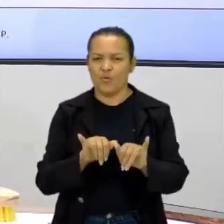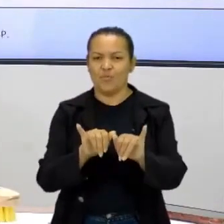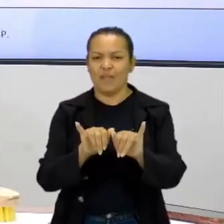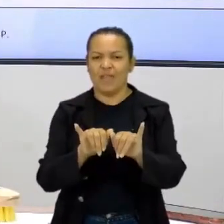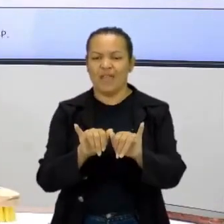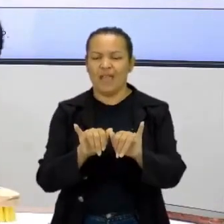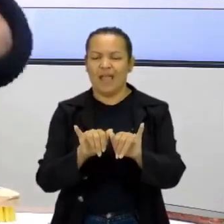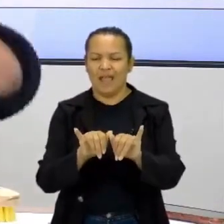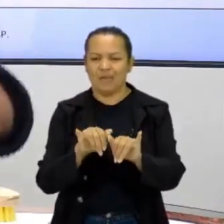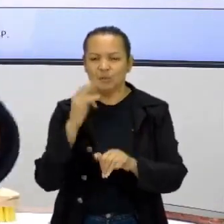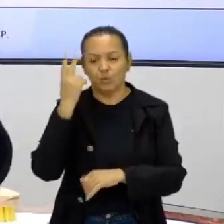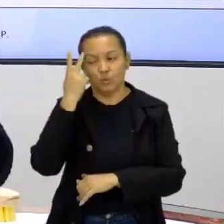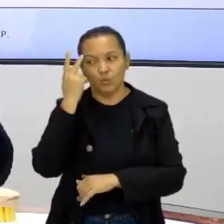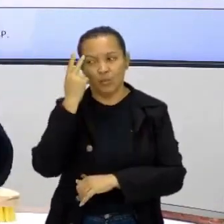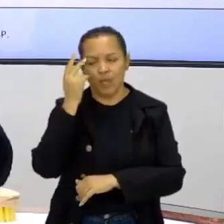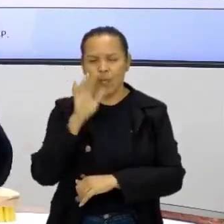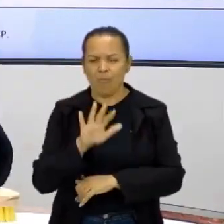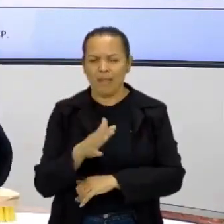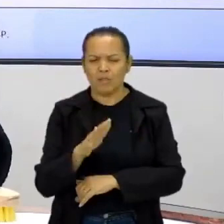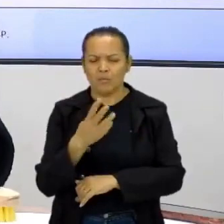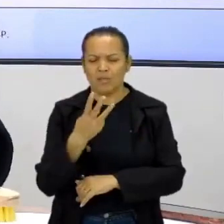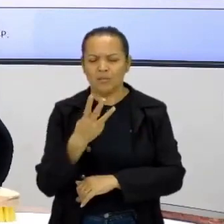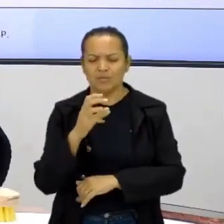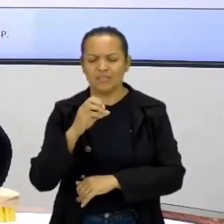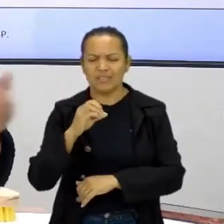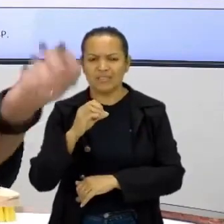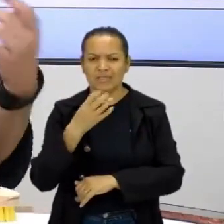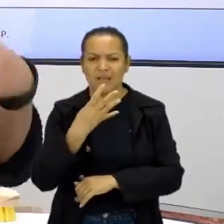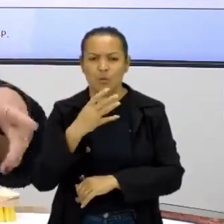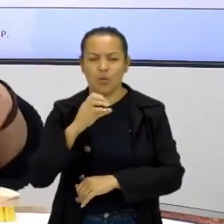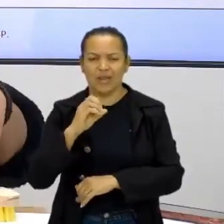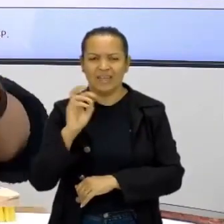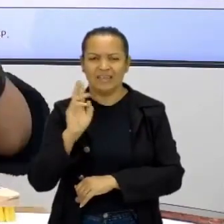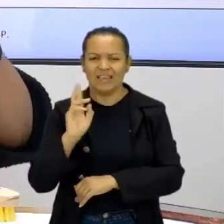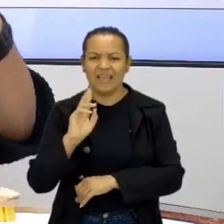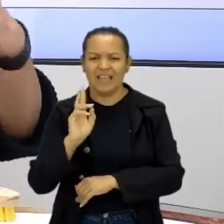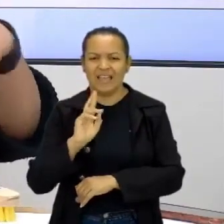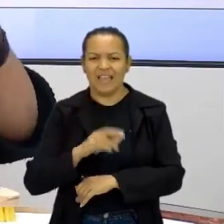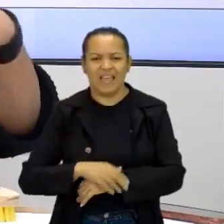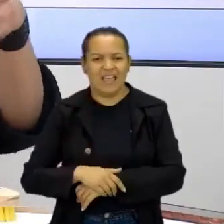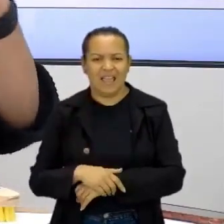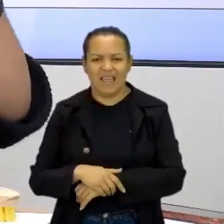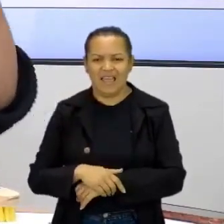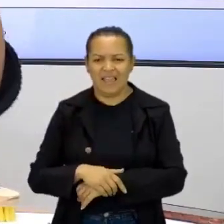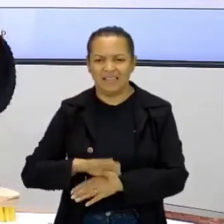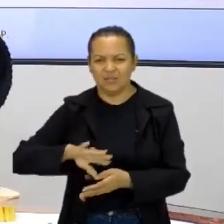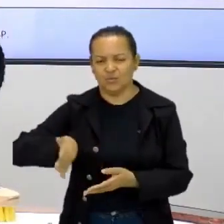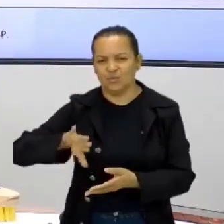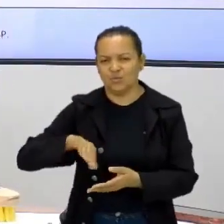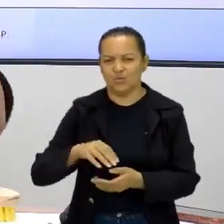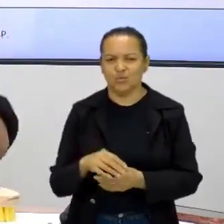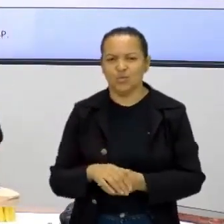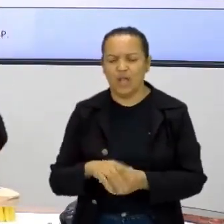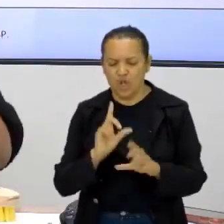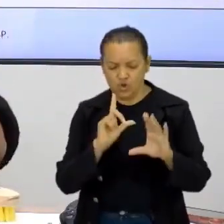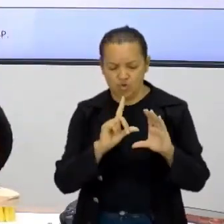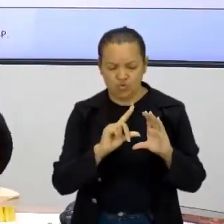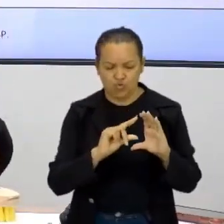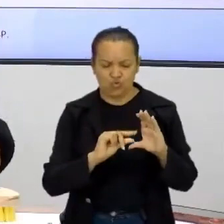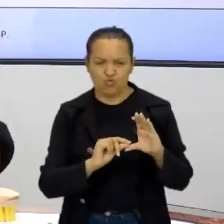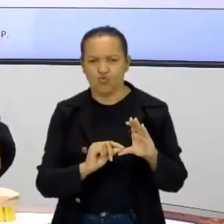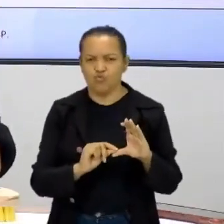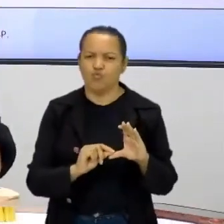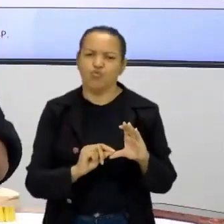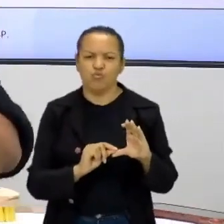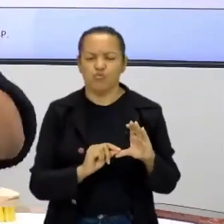30, 40 reais. E tem que tomar muito cuidado, porque se você deixa ela plugada, vai saindo energia. Então eu recomendo que faça com